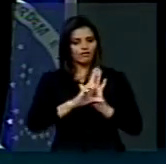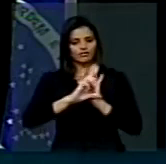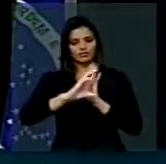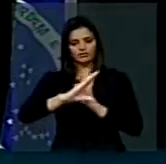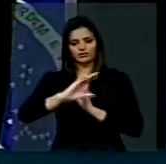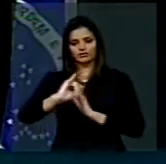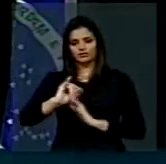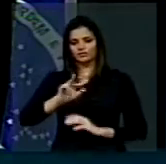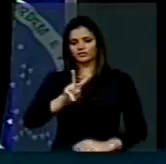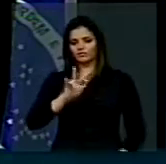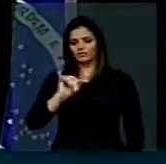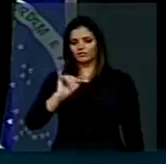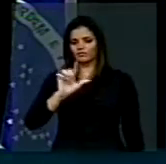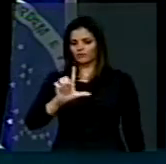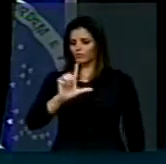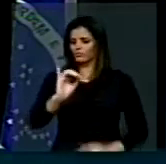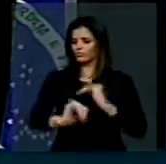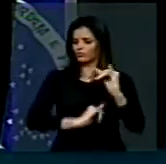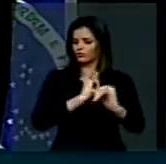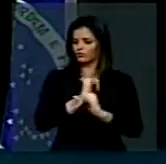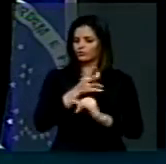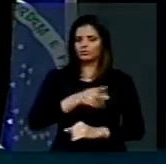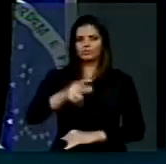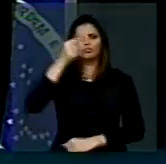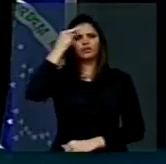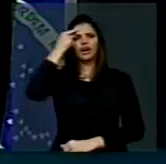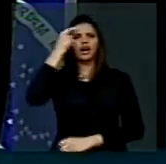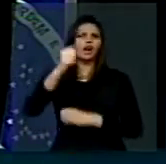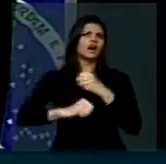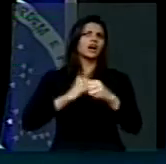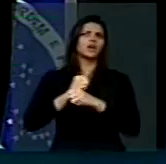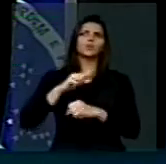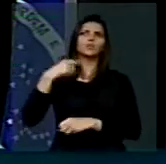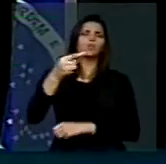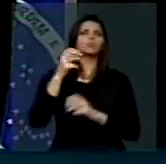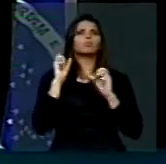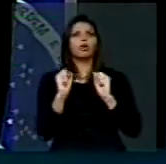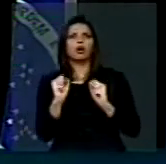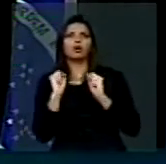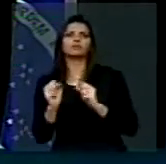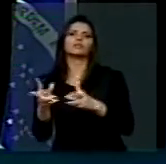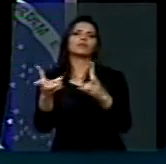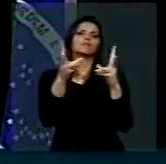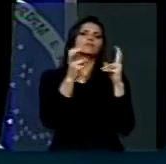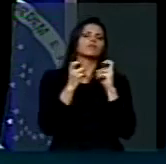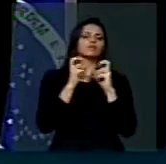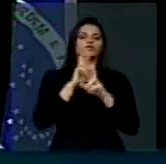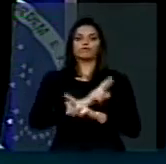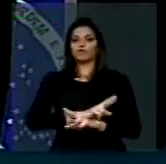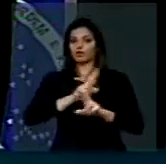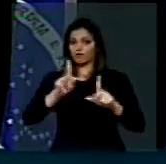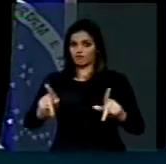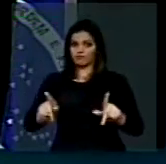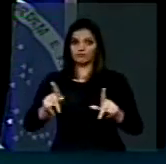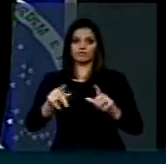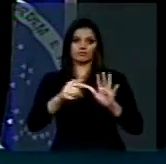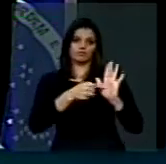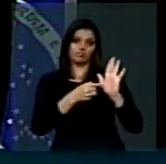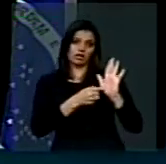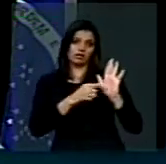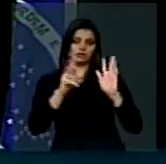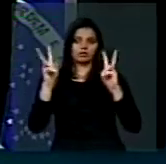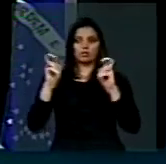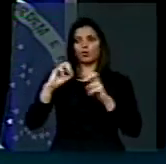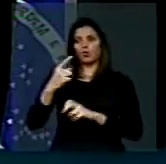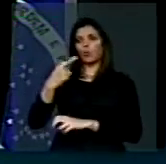da internet, e há sempre aquela sensação de que no ano que vem a gente pode ter uma visão um pouco diferente deste ou daquele